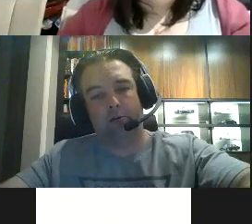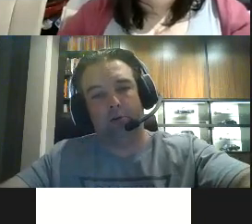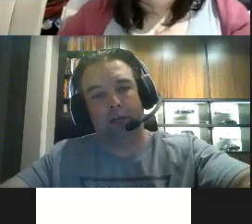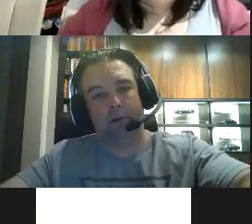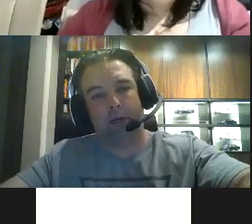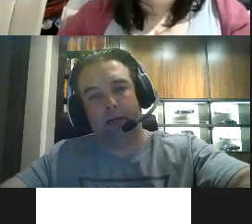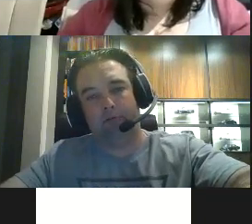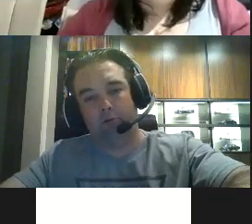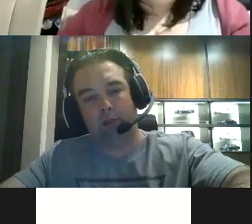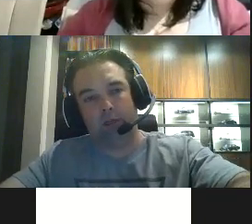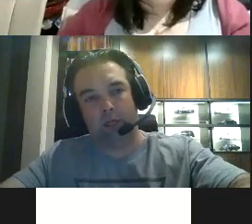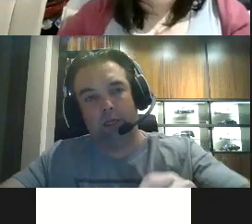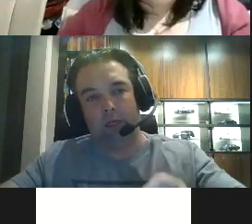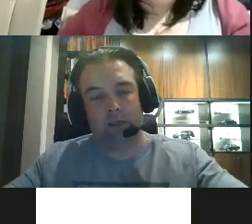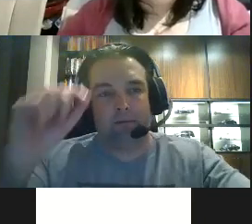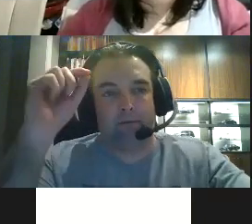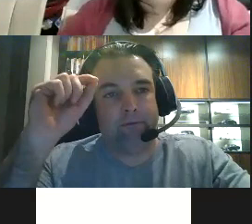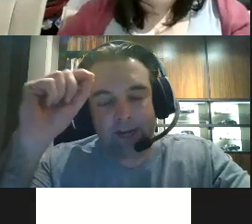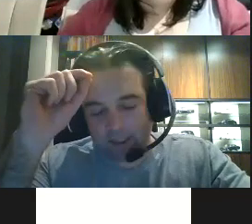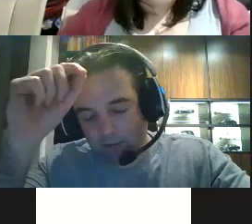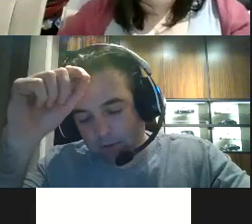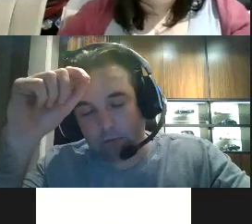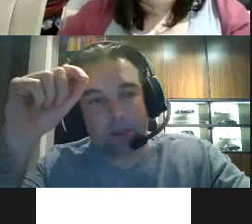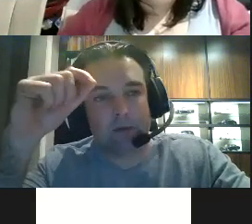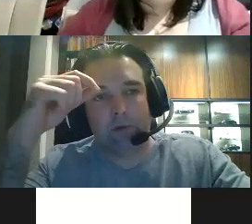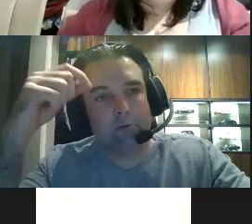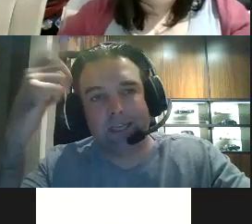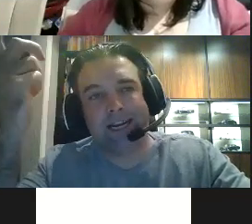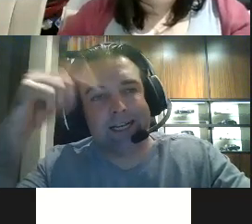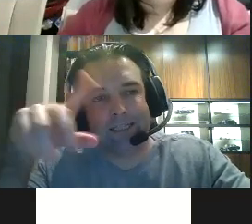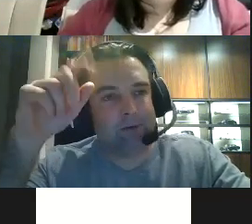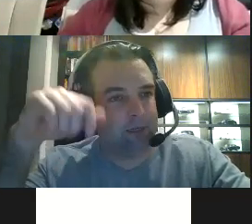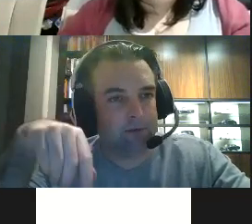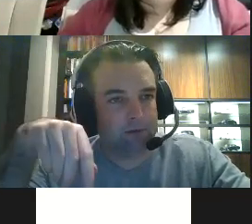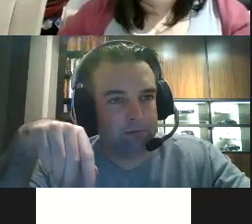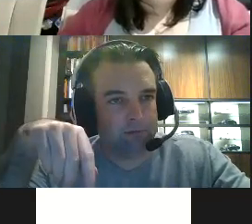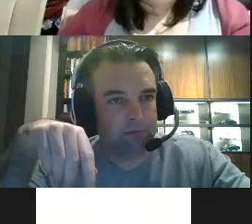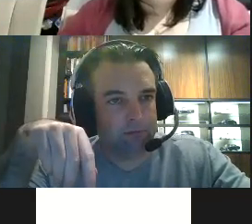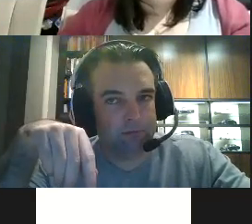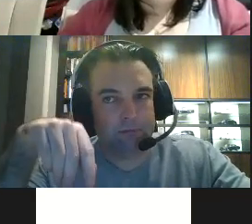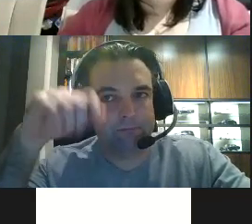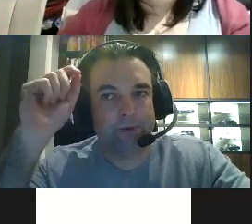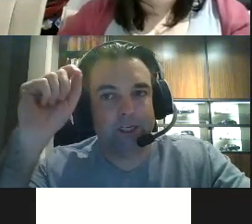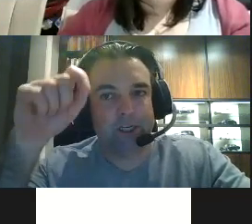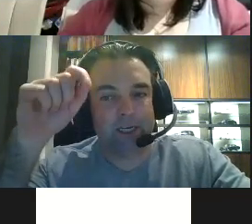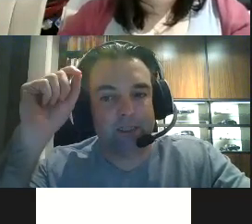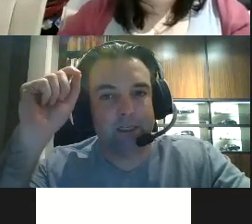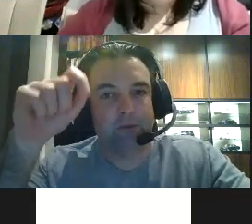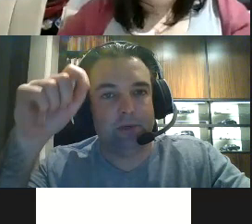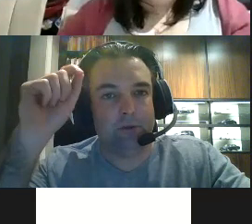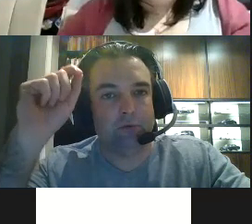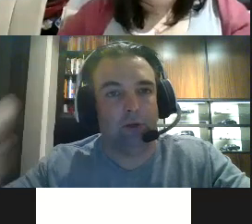chega aqui no Guaíba, ela volta. Façam a conta de quanto você gasta para isso. Para